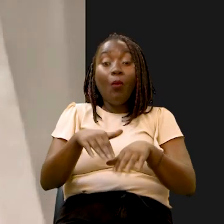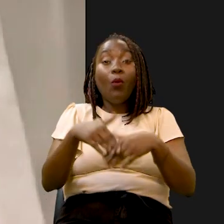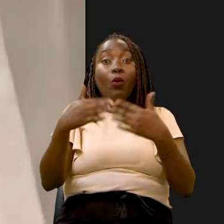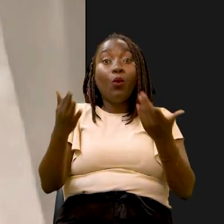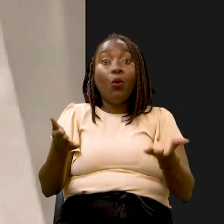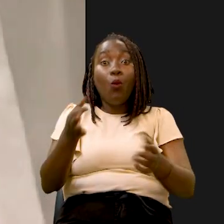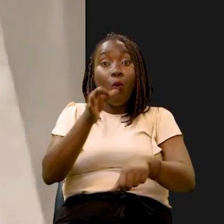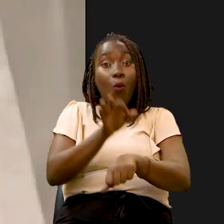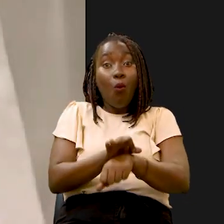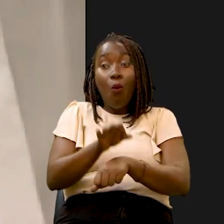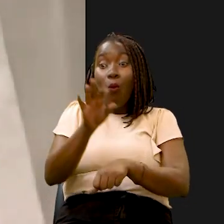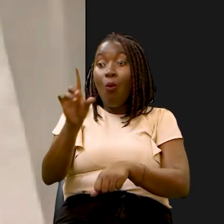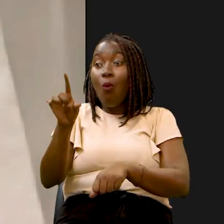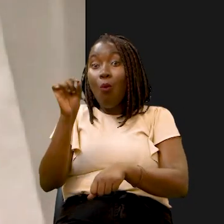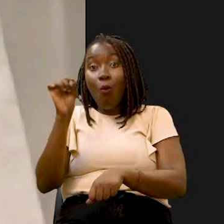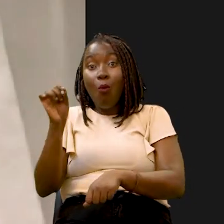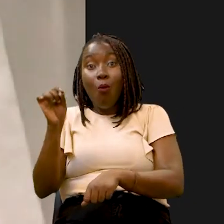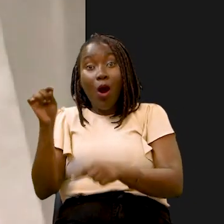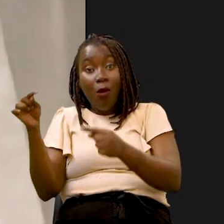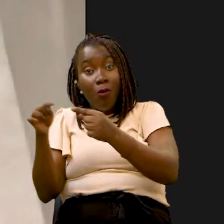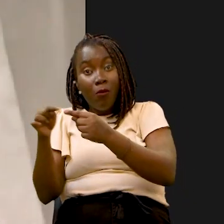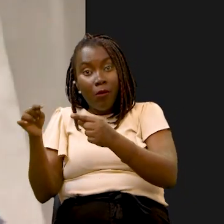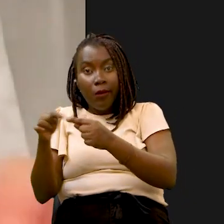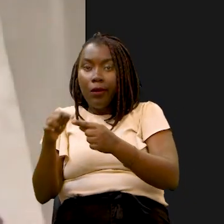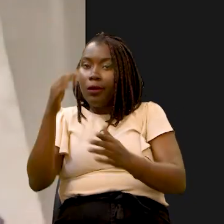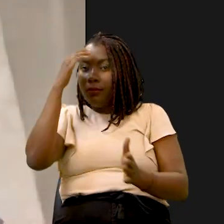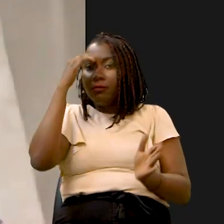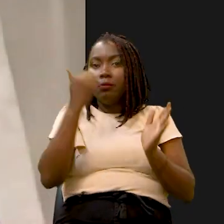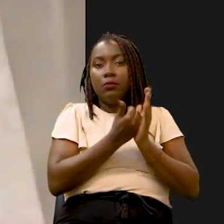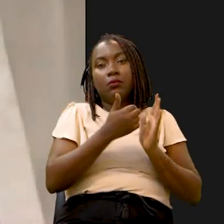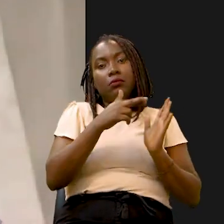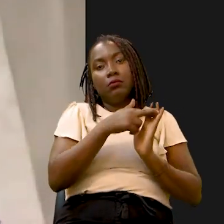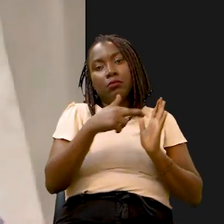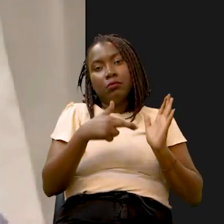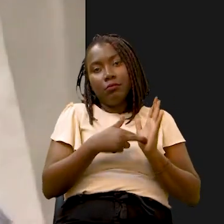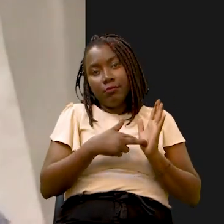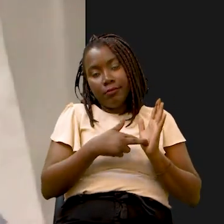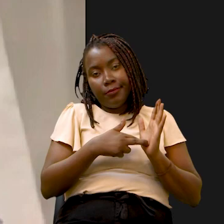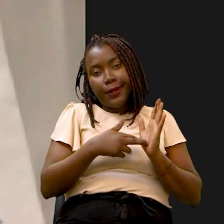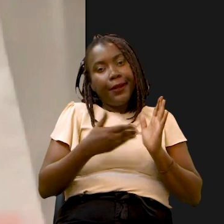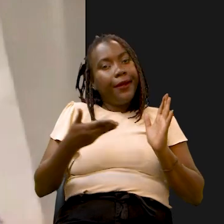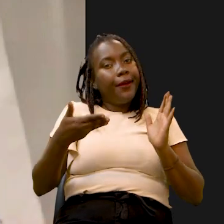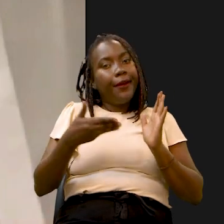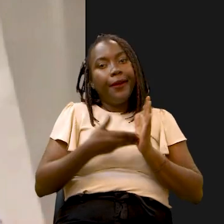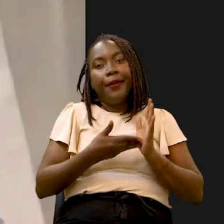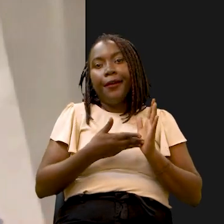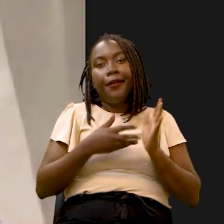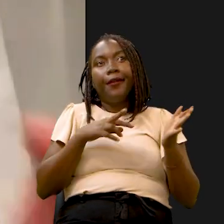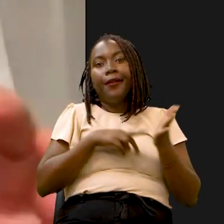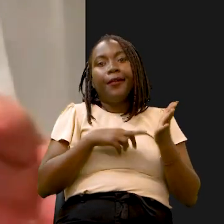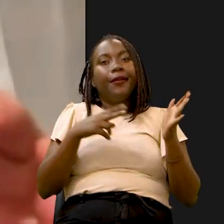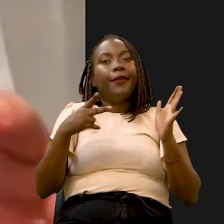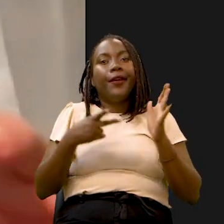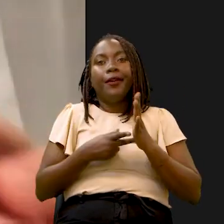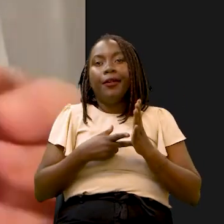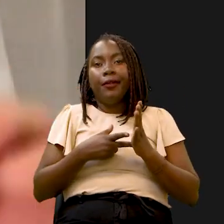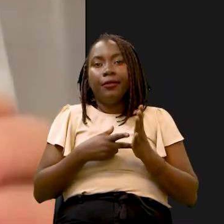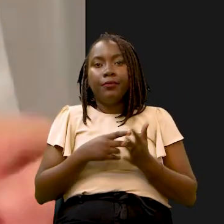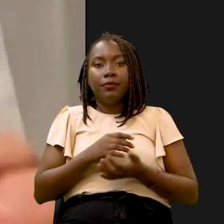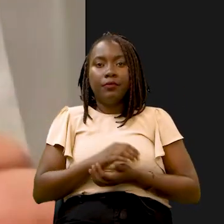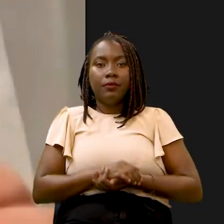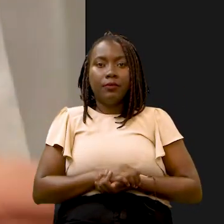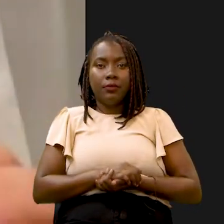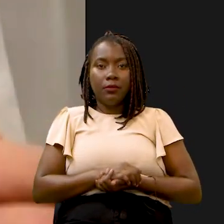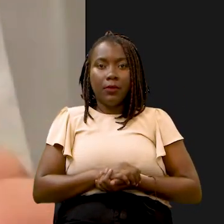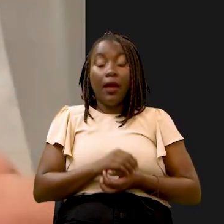pinta seria indicada a biópsia, aplica-se essa regra, que é uma regra mnemônica, ou seja,